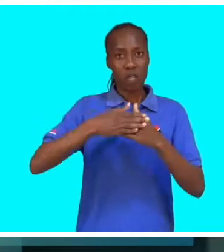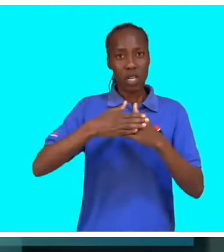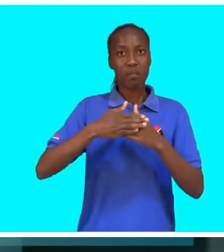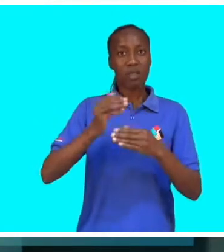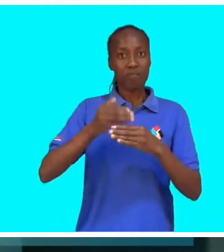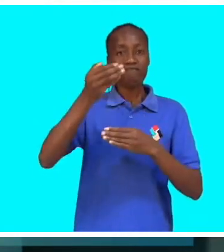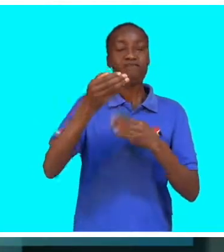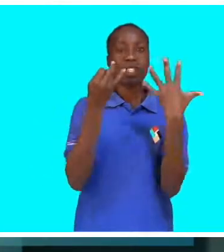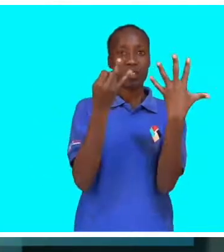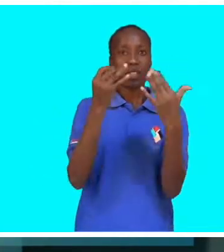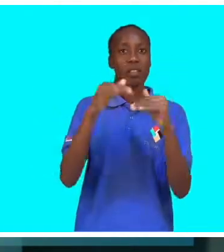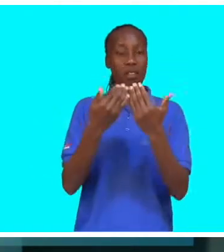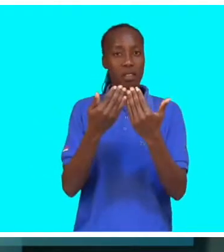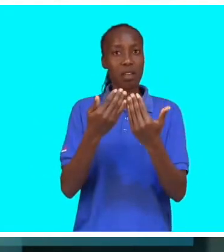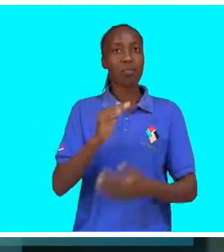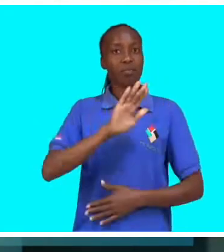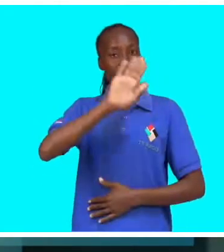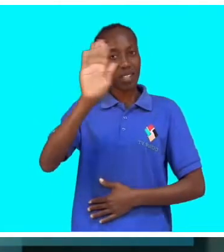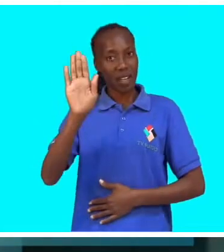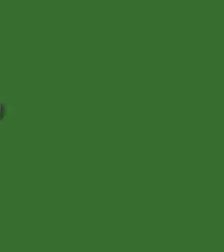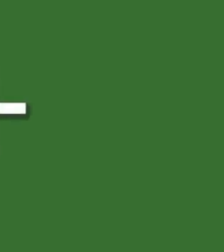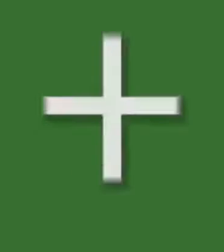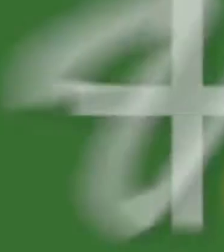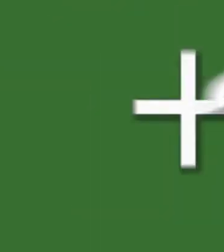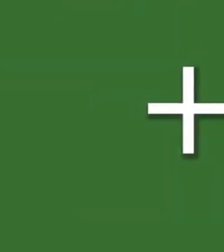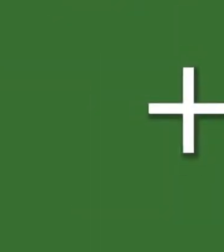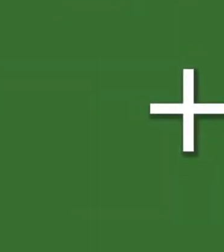daqui a sete dias. Até lá.